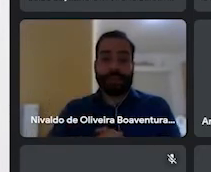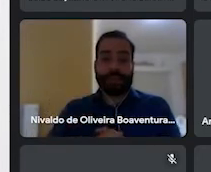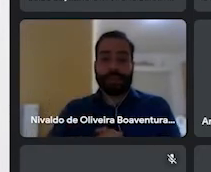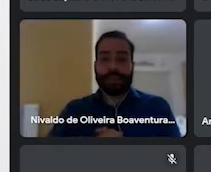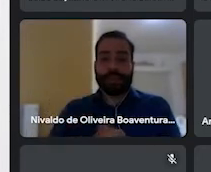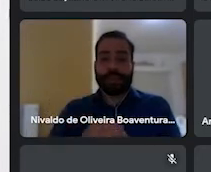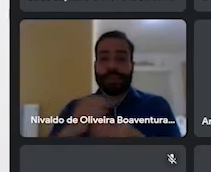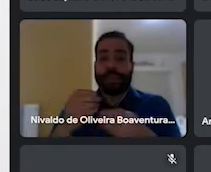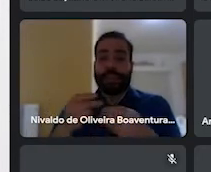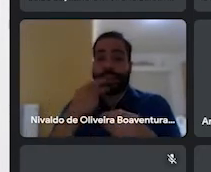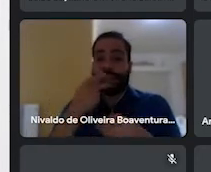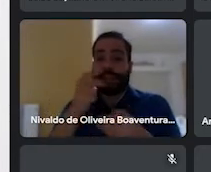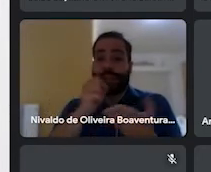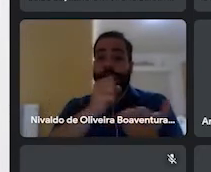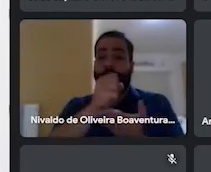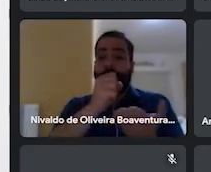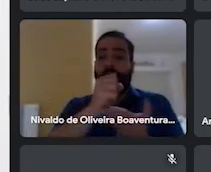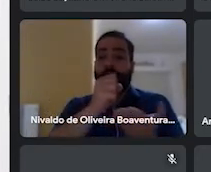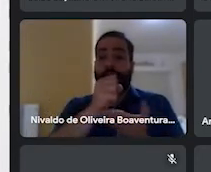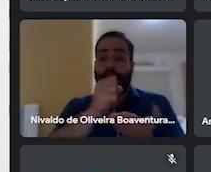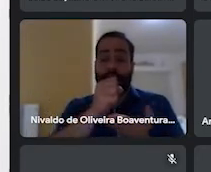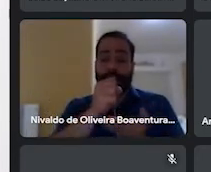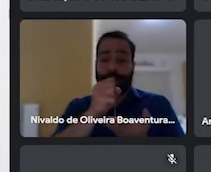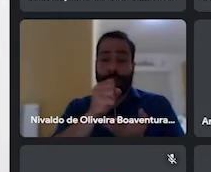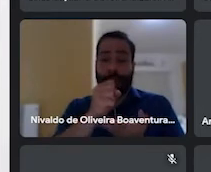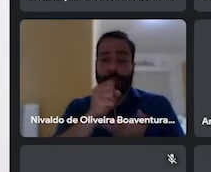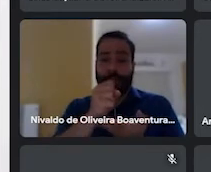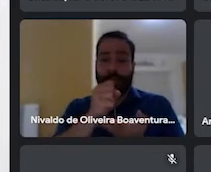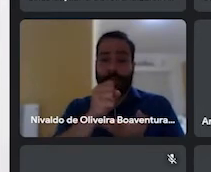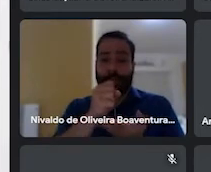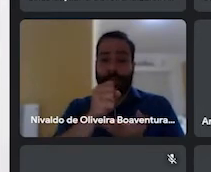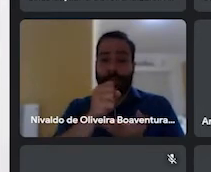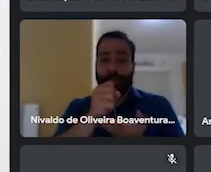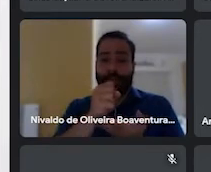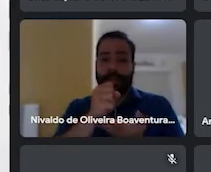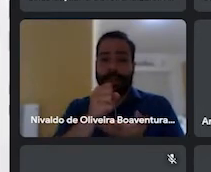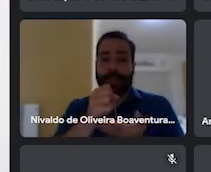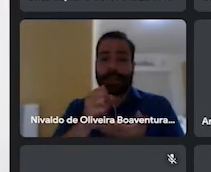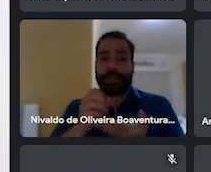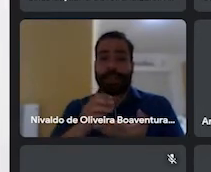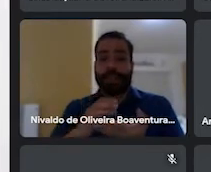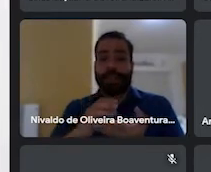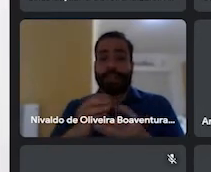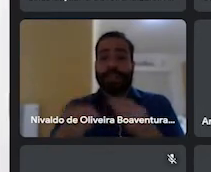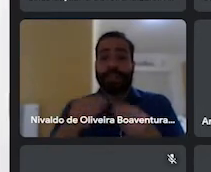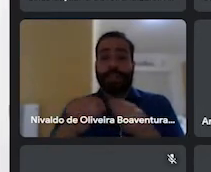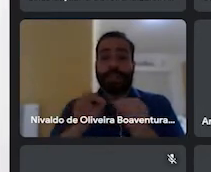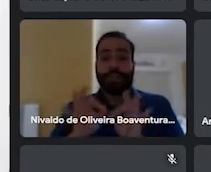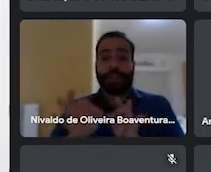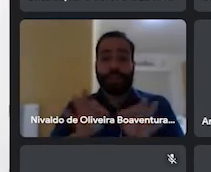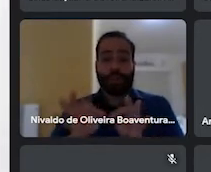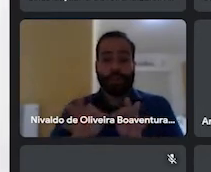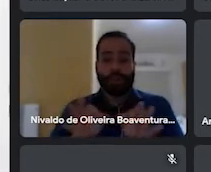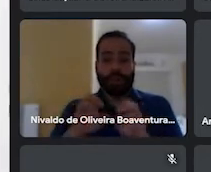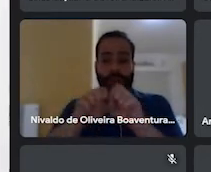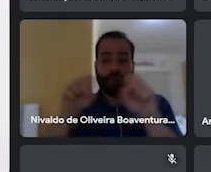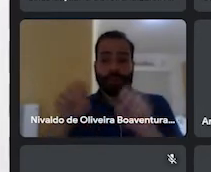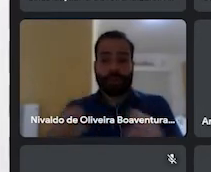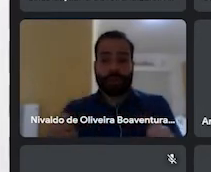condições mínimas na implementação de medidas de controle de sistema